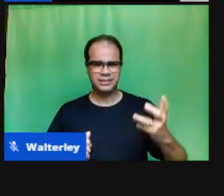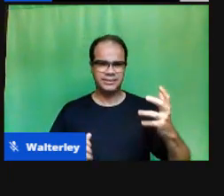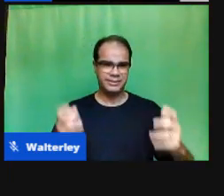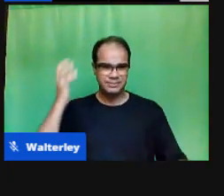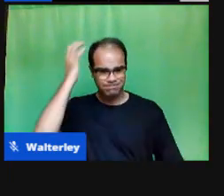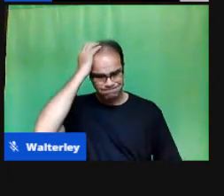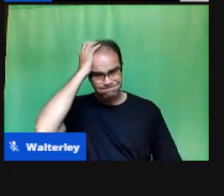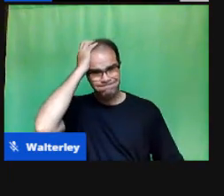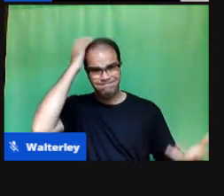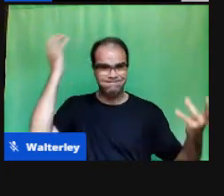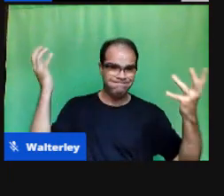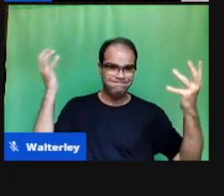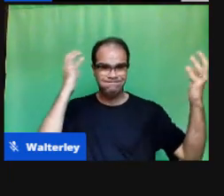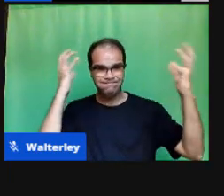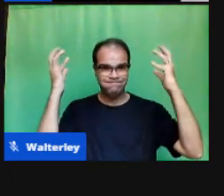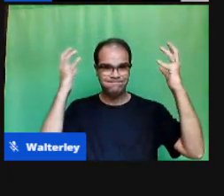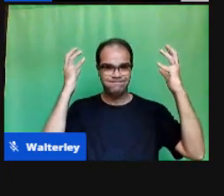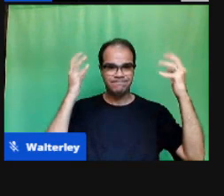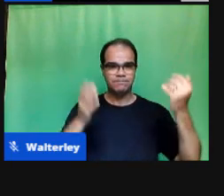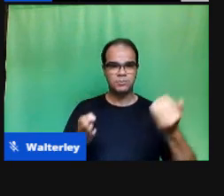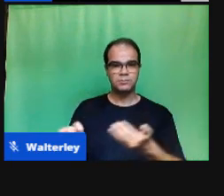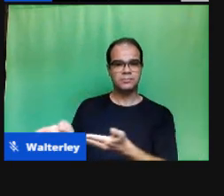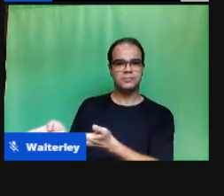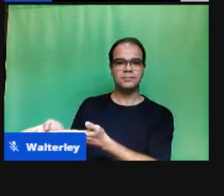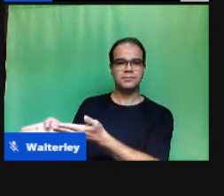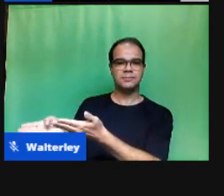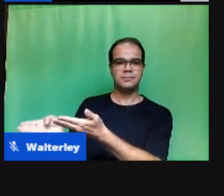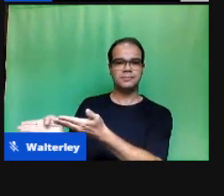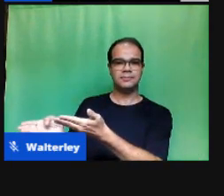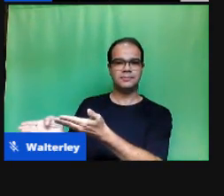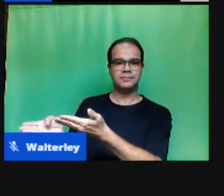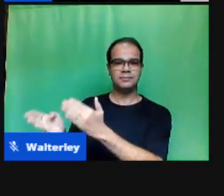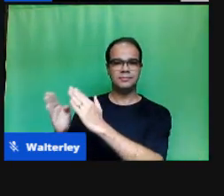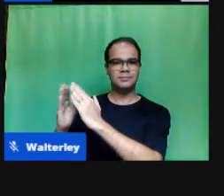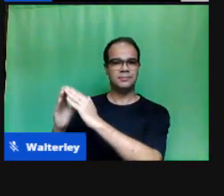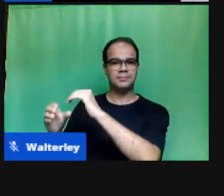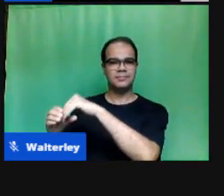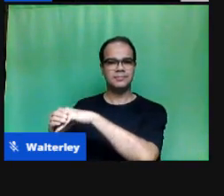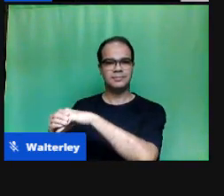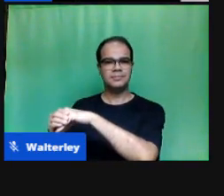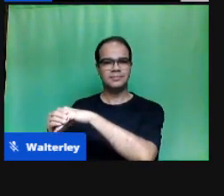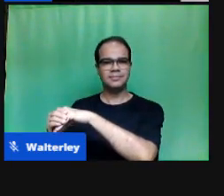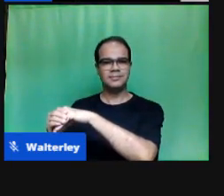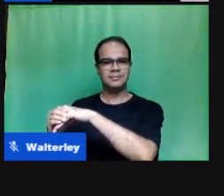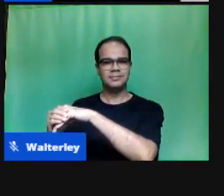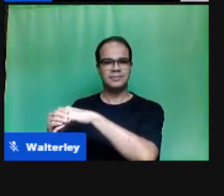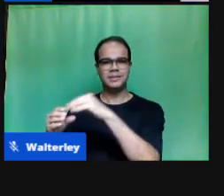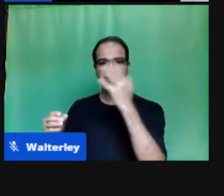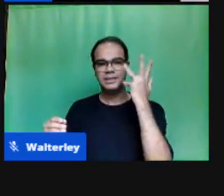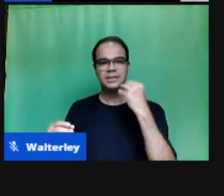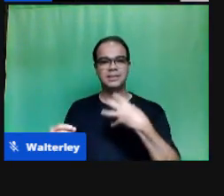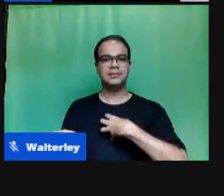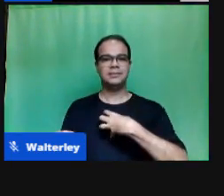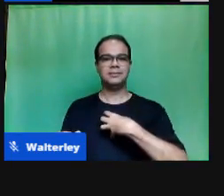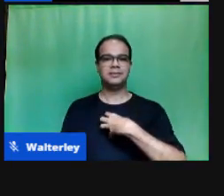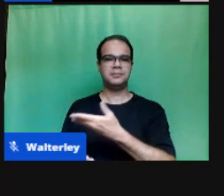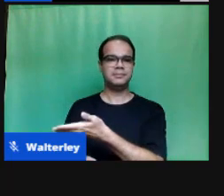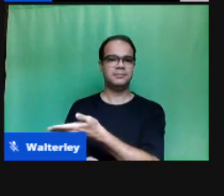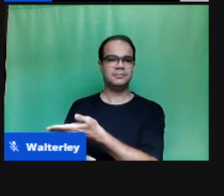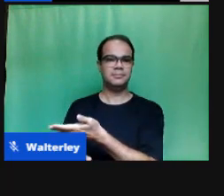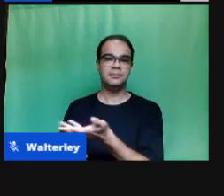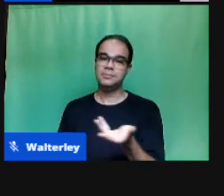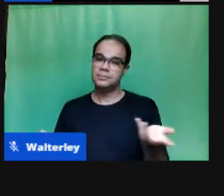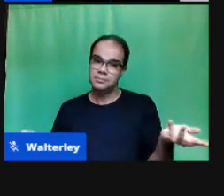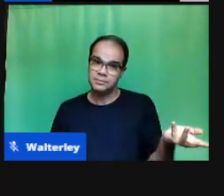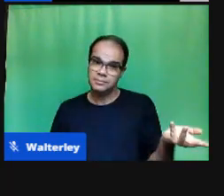bem objetivas, procurem dar orientações curtas, né, simples, para que ele possa